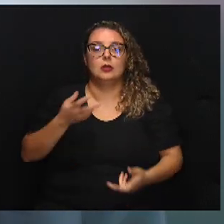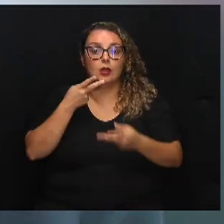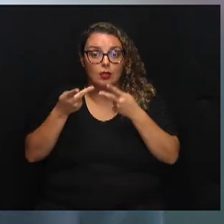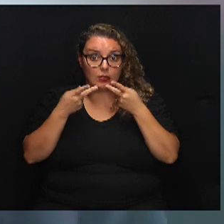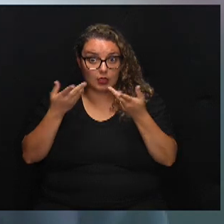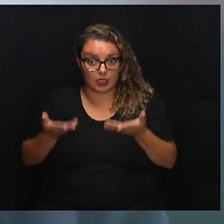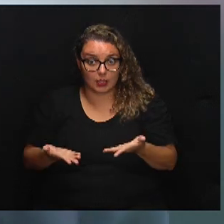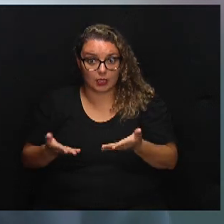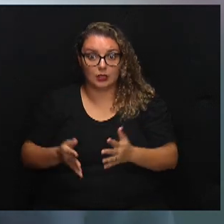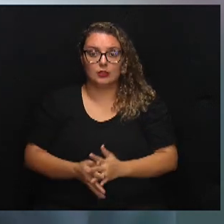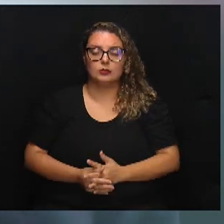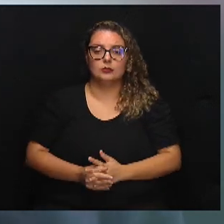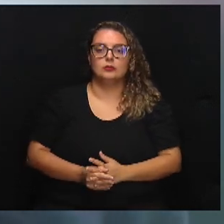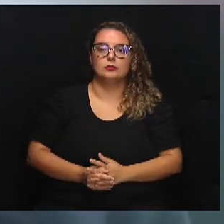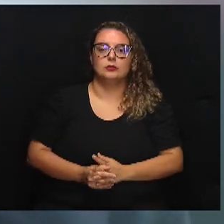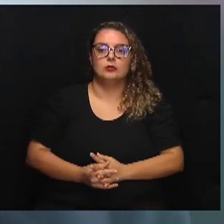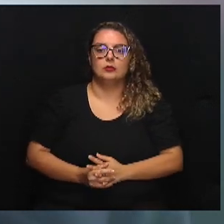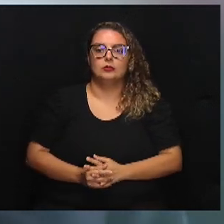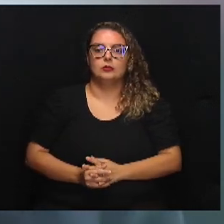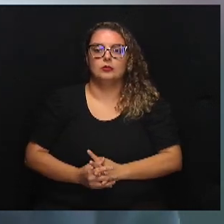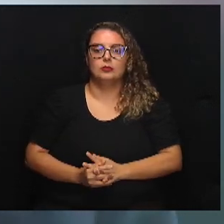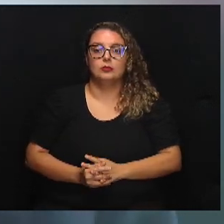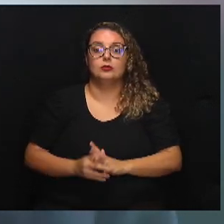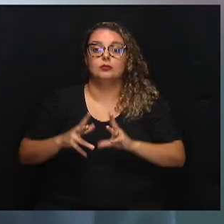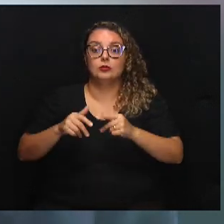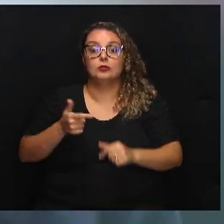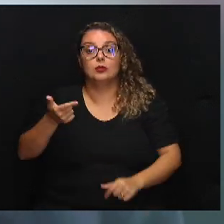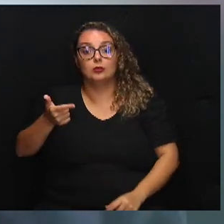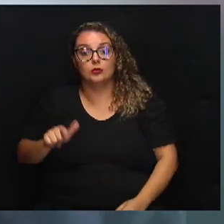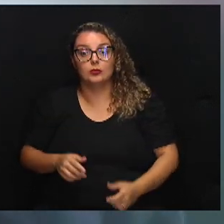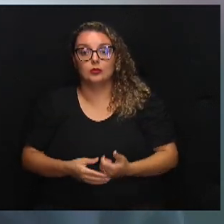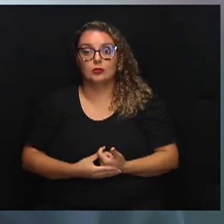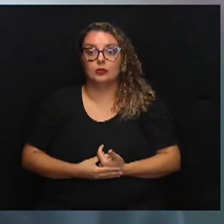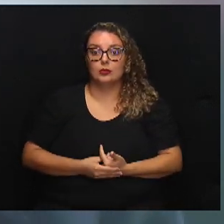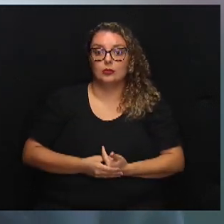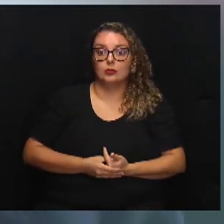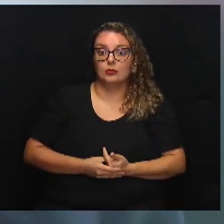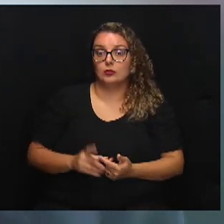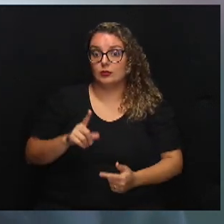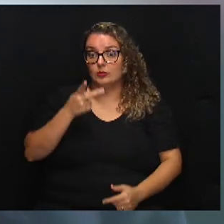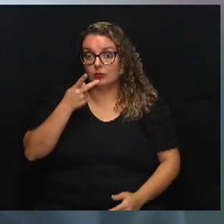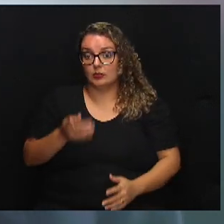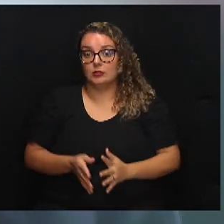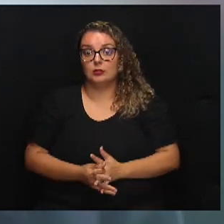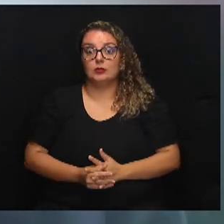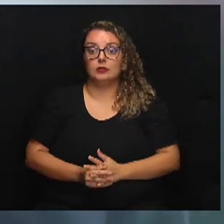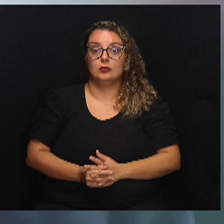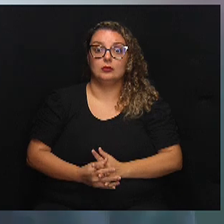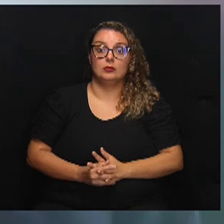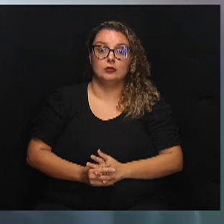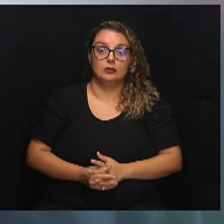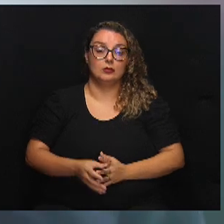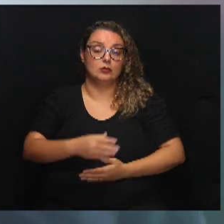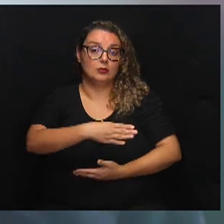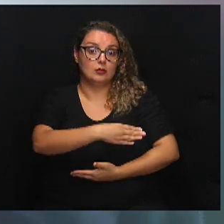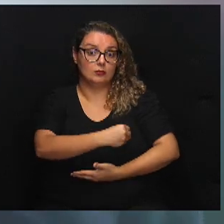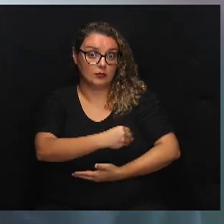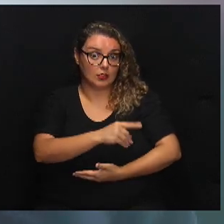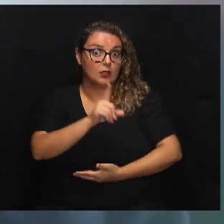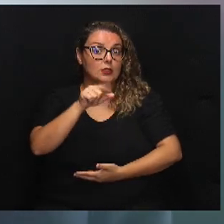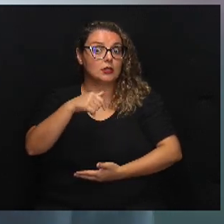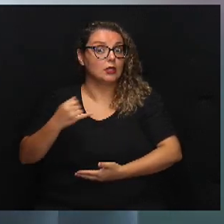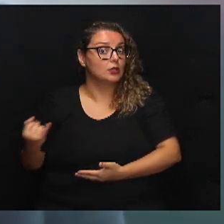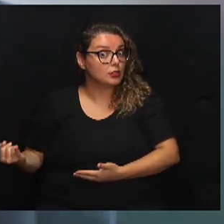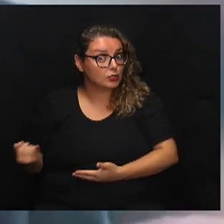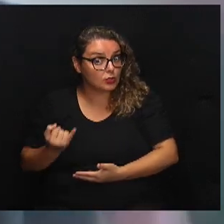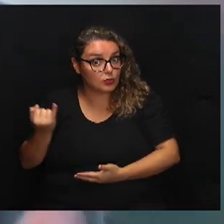aqui que tudo é um contínuo. A gente não falou até da amamentação, que é extremamente